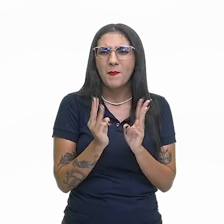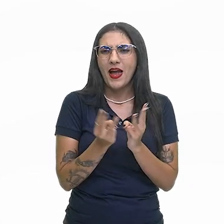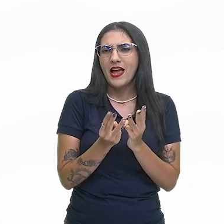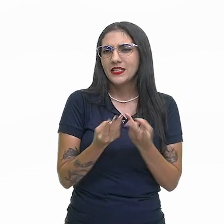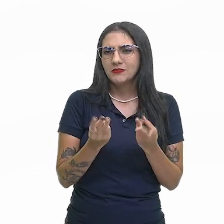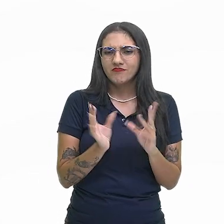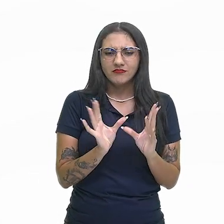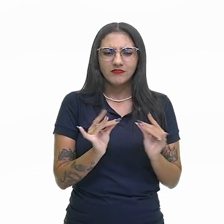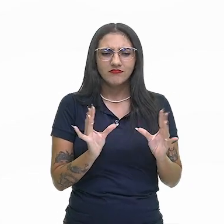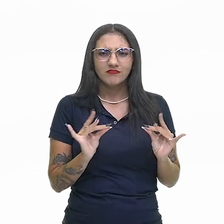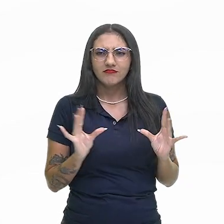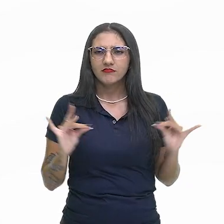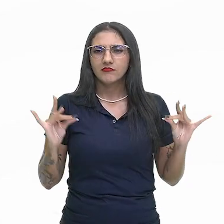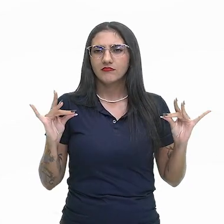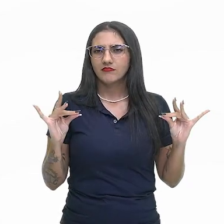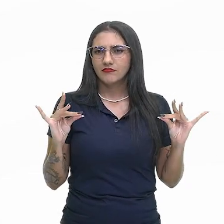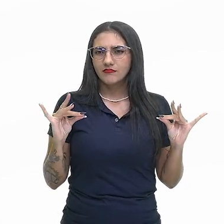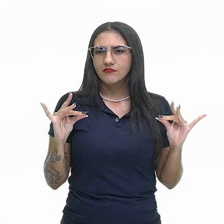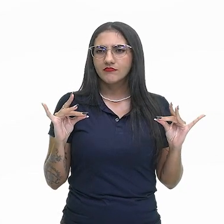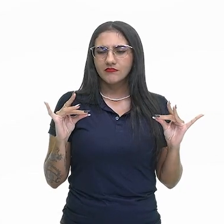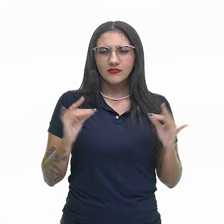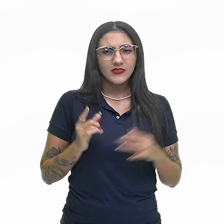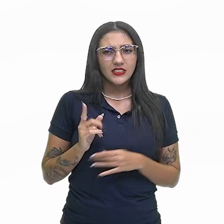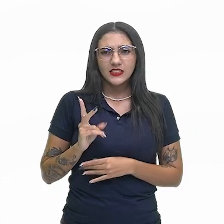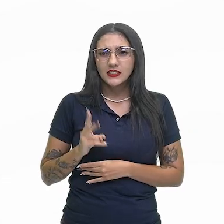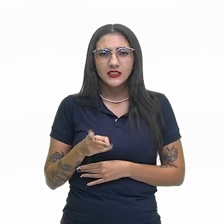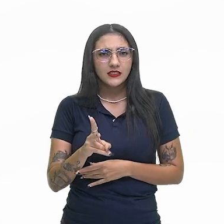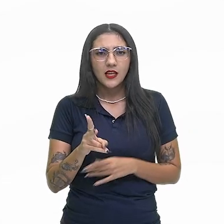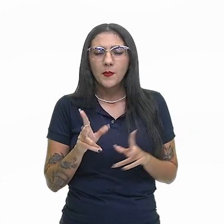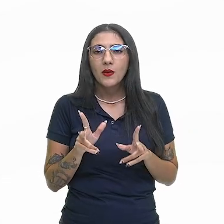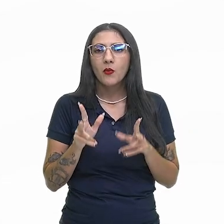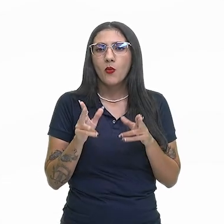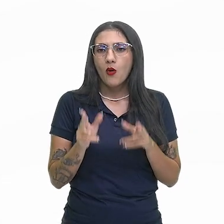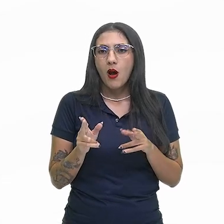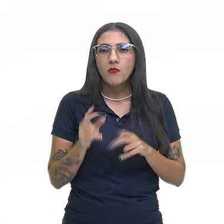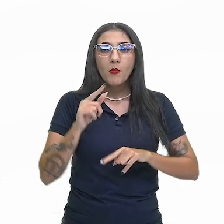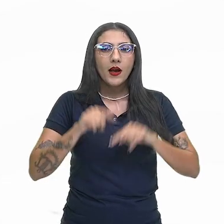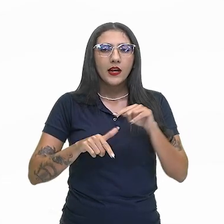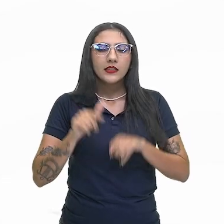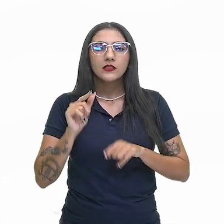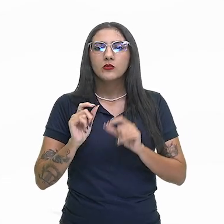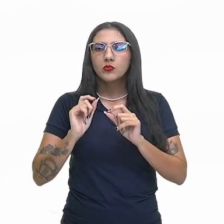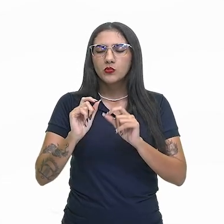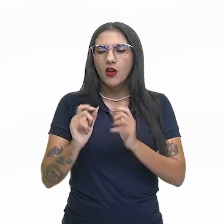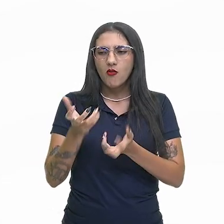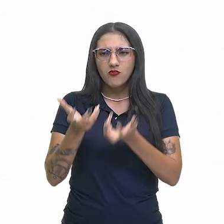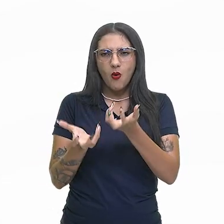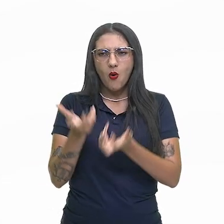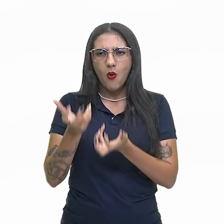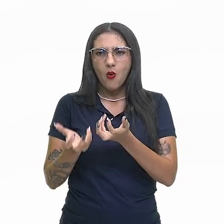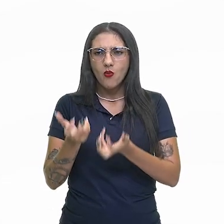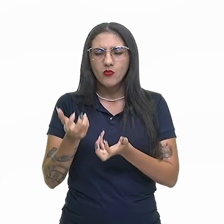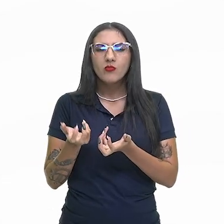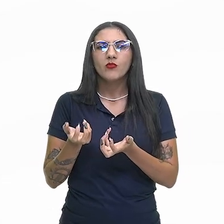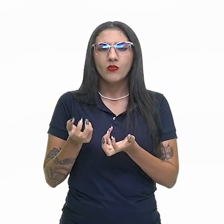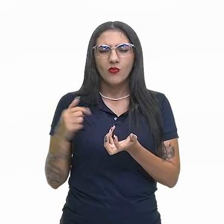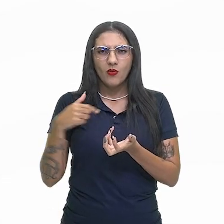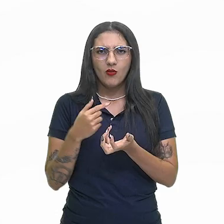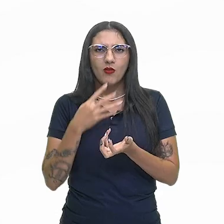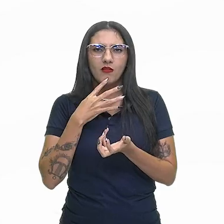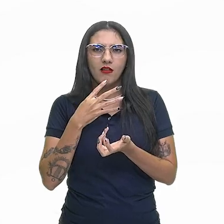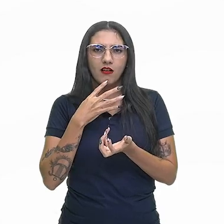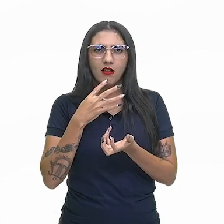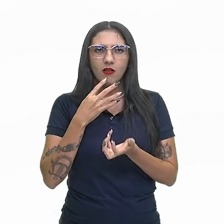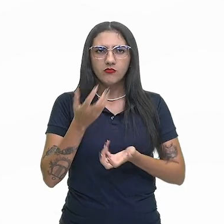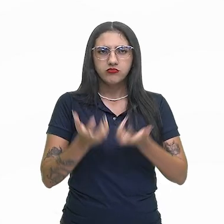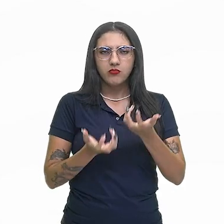Tá o tempo todo ali, na mesma forma do magma dos vulcões. Então a atividade vulcânica que existe aqui em